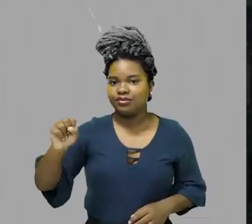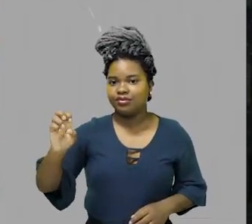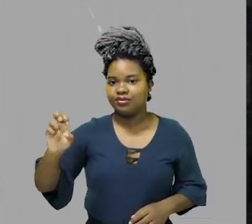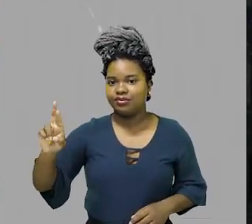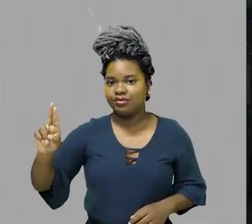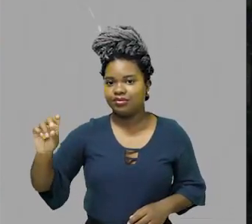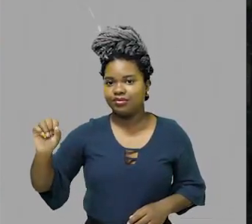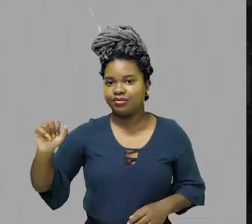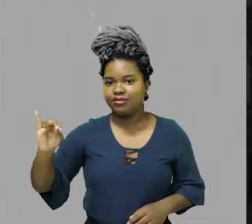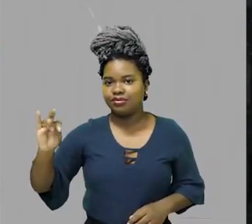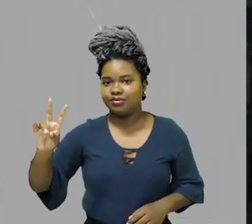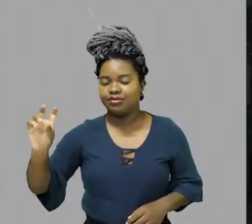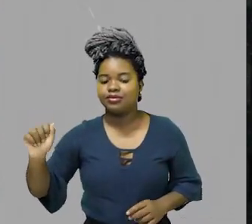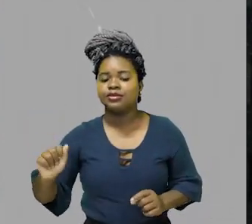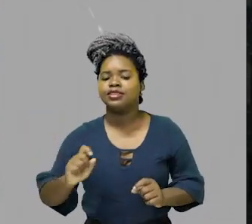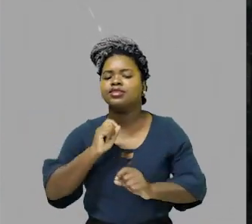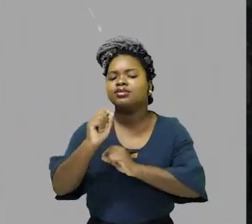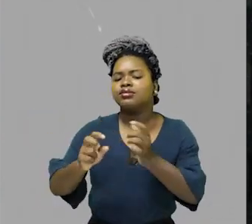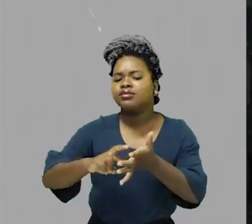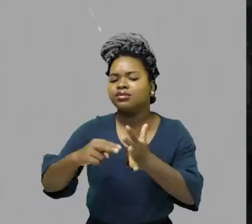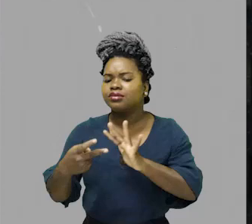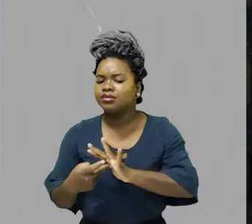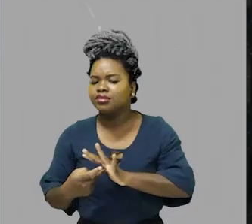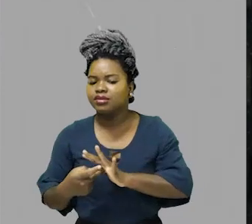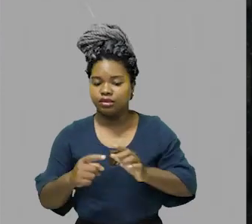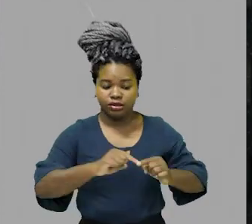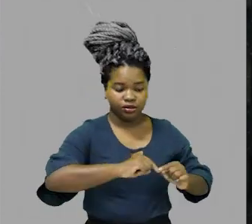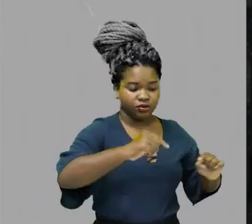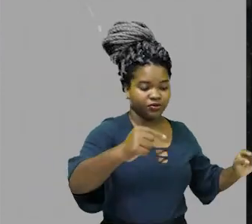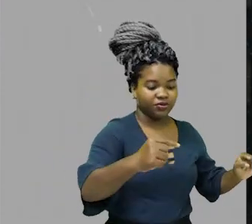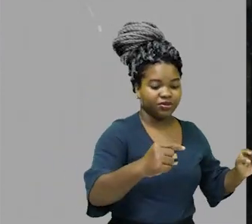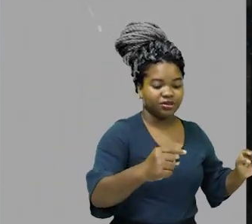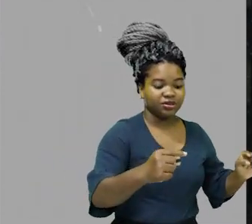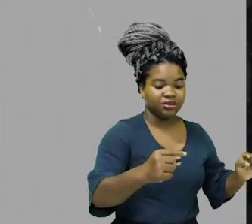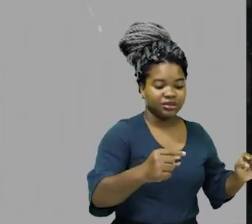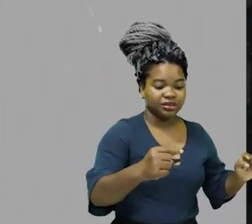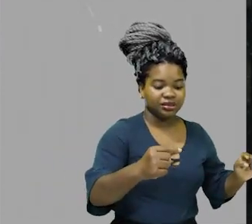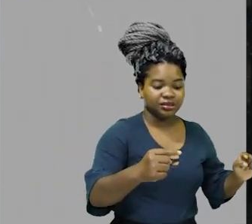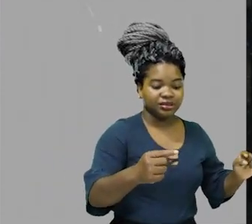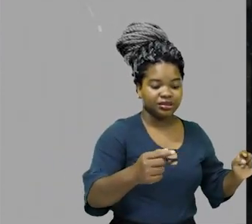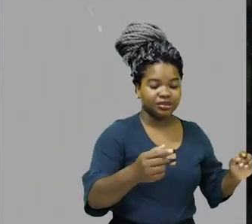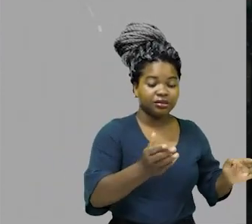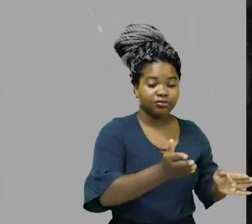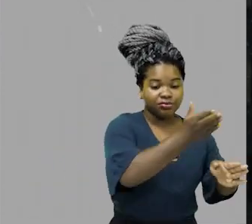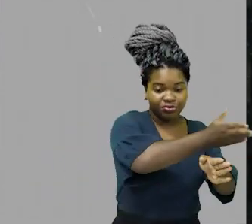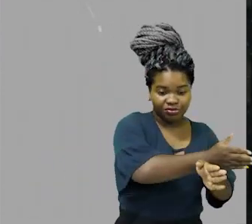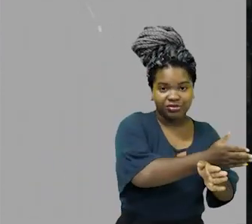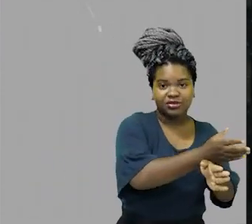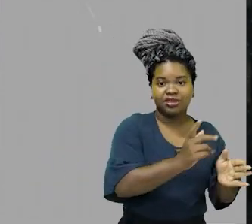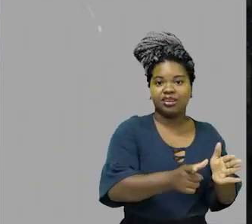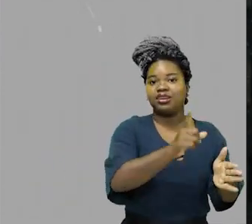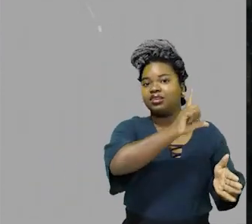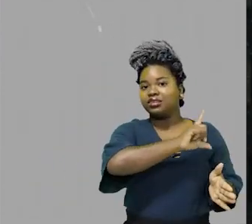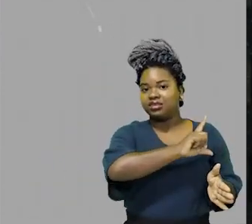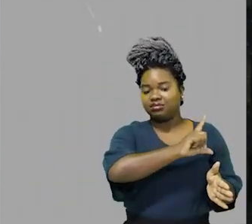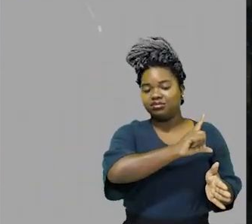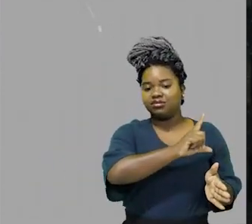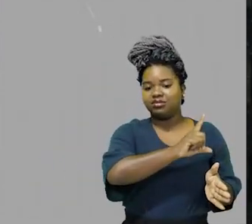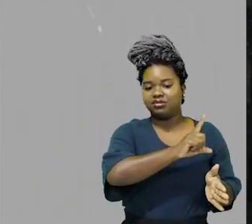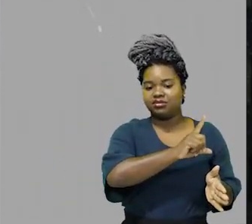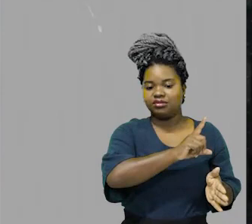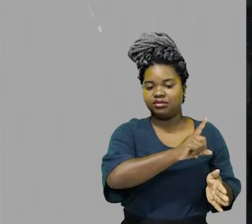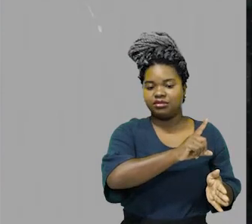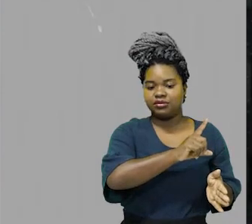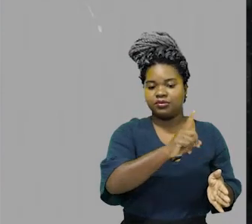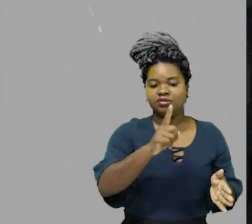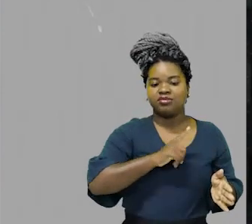antiga ela é formada por um pedaço, olha só, desculpa, a fita nova, essas duas fitas de DNA aqui, ela vai